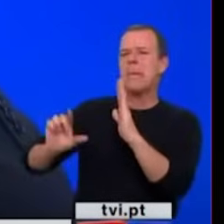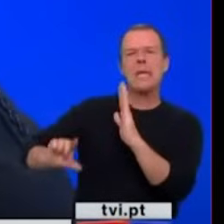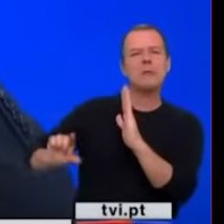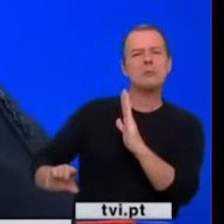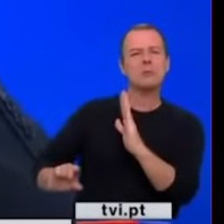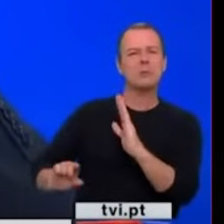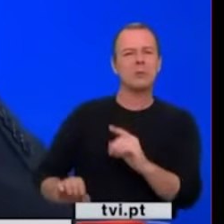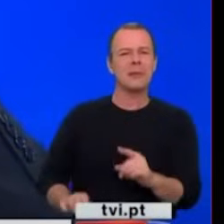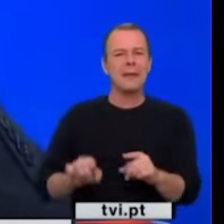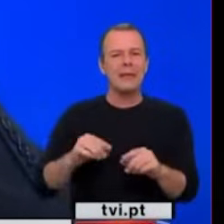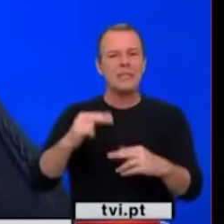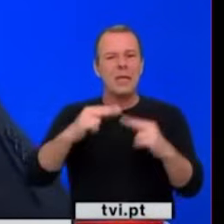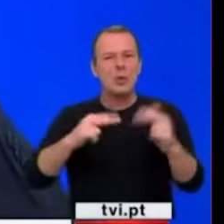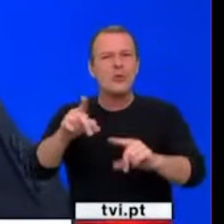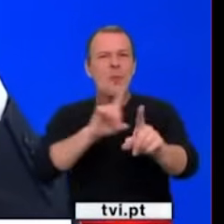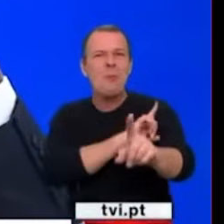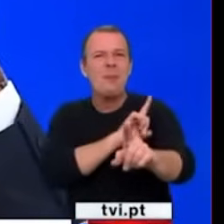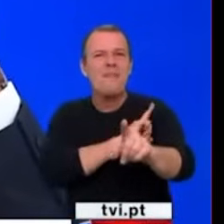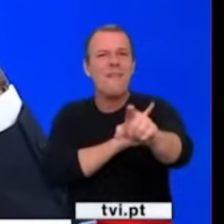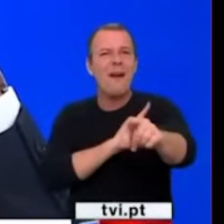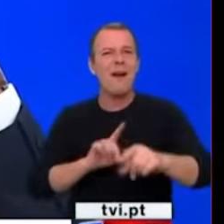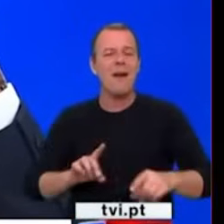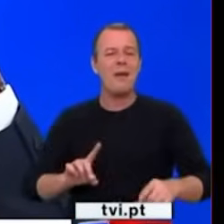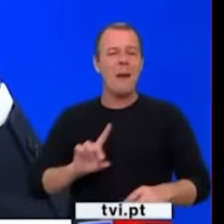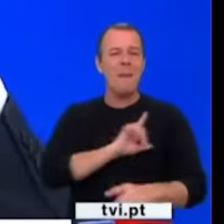privada sabe o que é que aconteceu